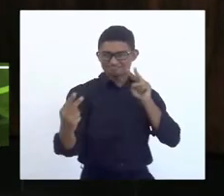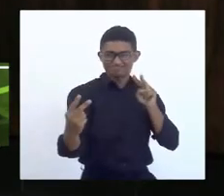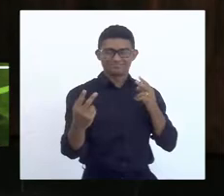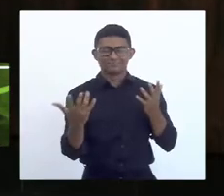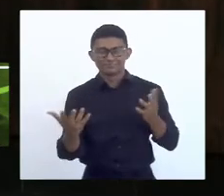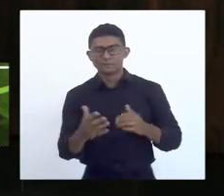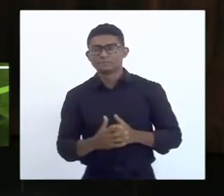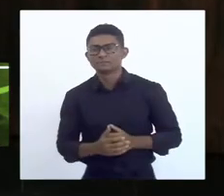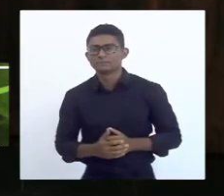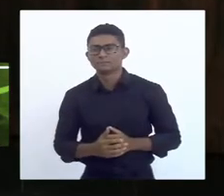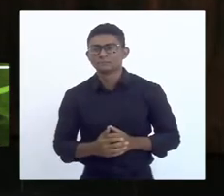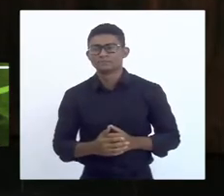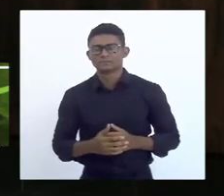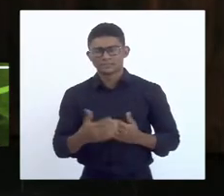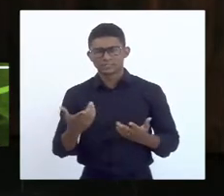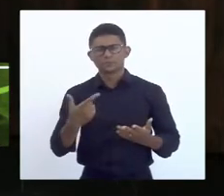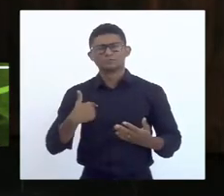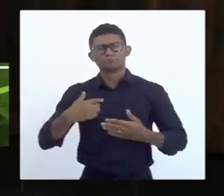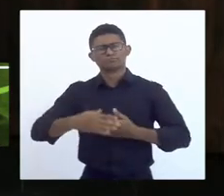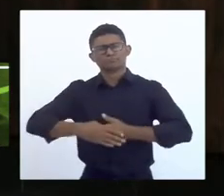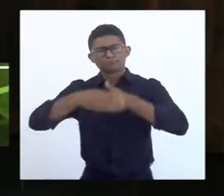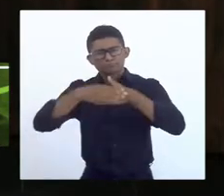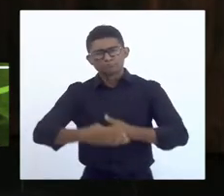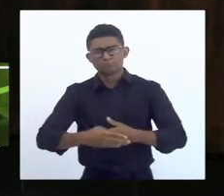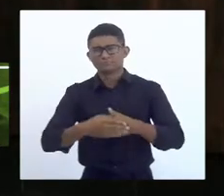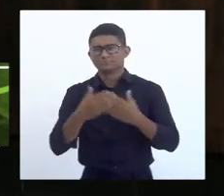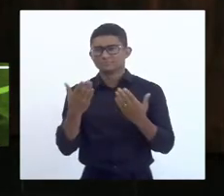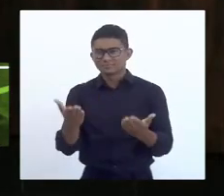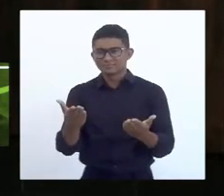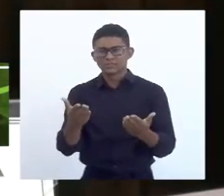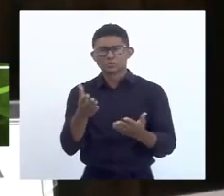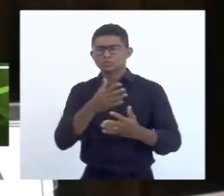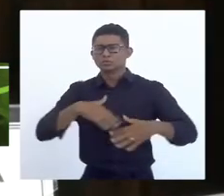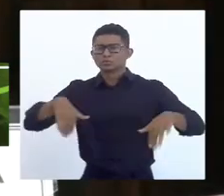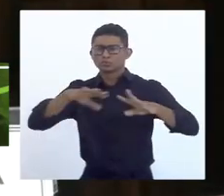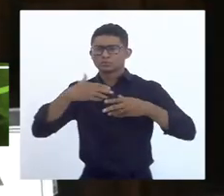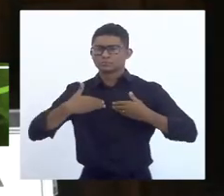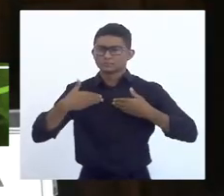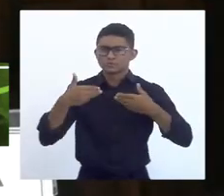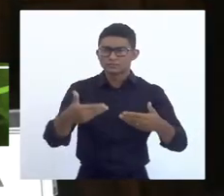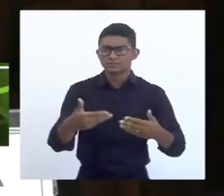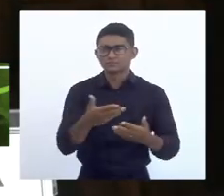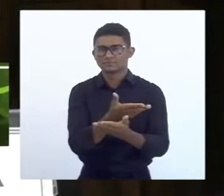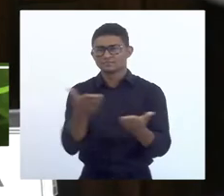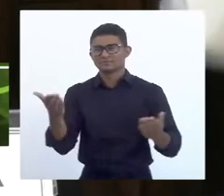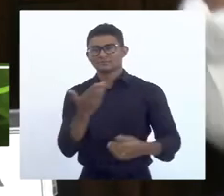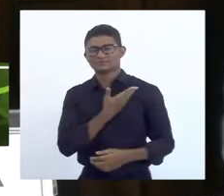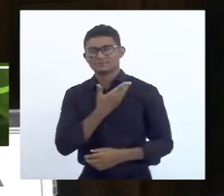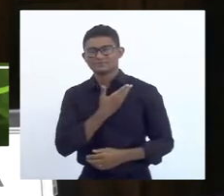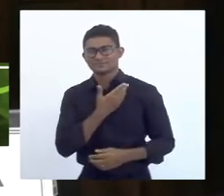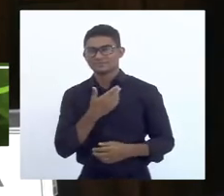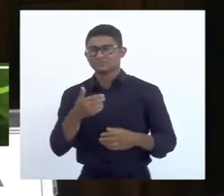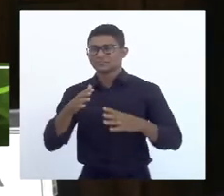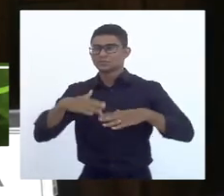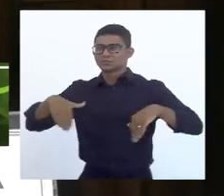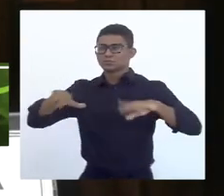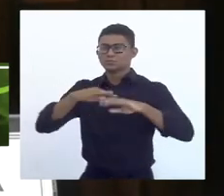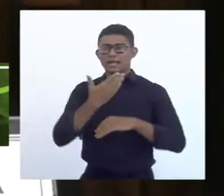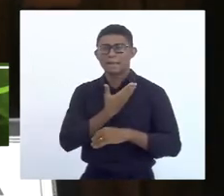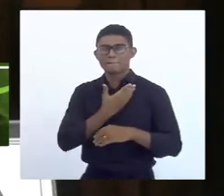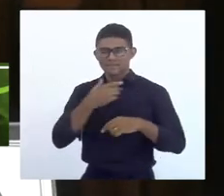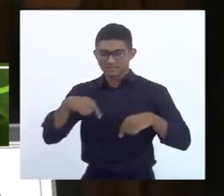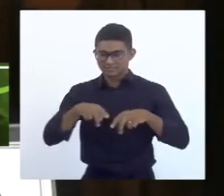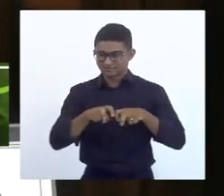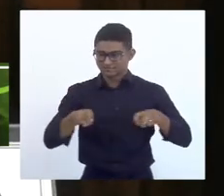Quero saudar a enfermeira Rejane, a Renata, agradecer a Assembleia por esse convite, minhas queridas amigas, cumprimentar todas as companheiras da